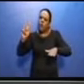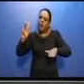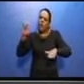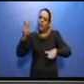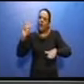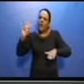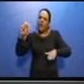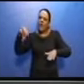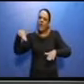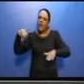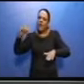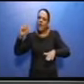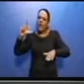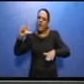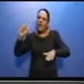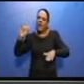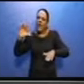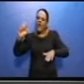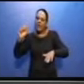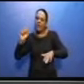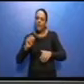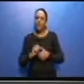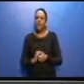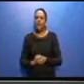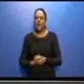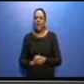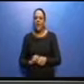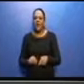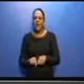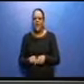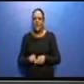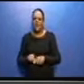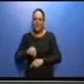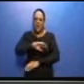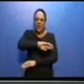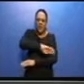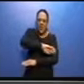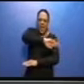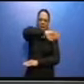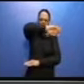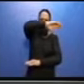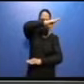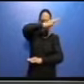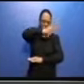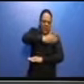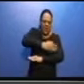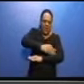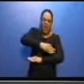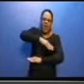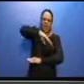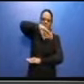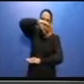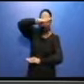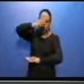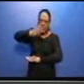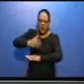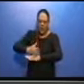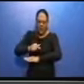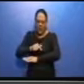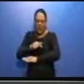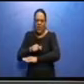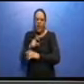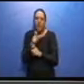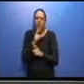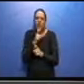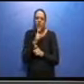altas, montanhosas, nós temos a presença aí de baixas temperaturas. Quanto mais próximo à linha do Equador, né, a gente acabou